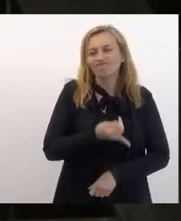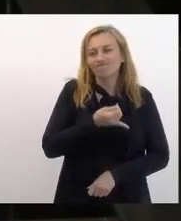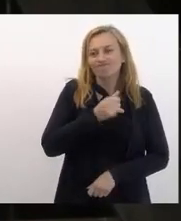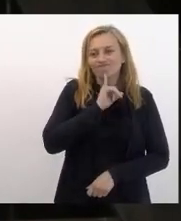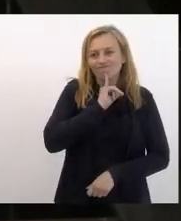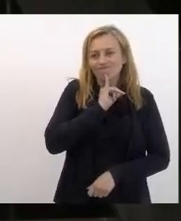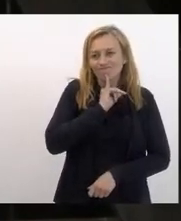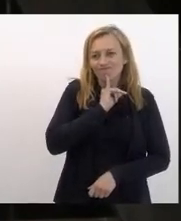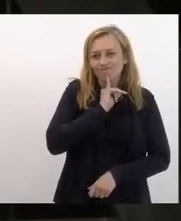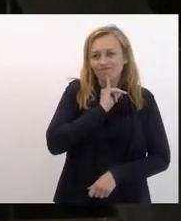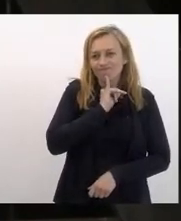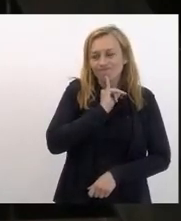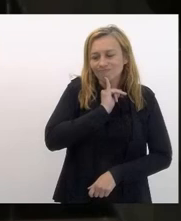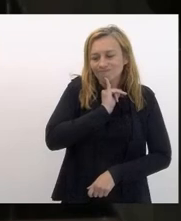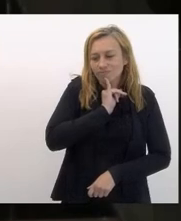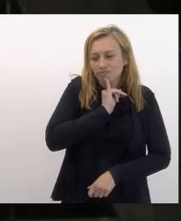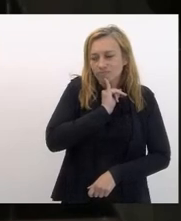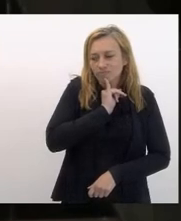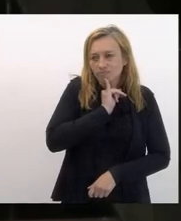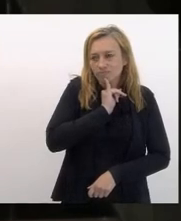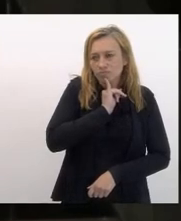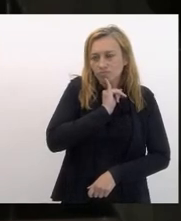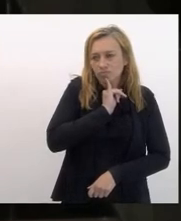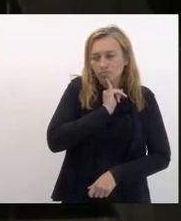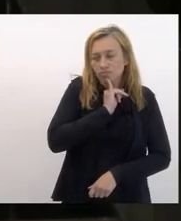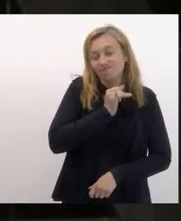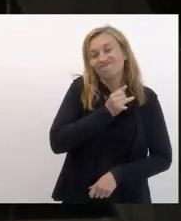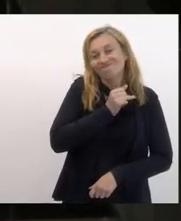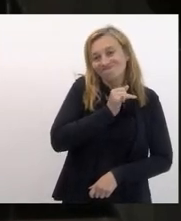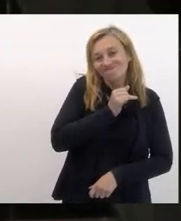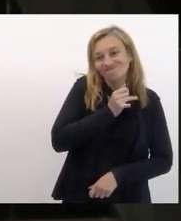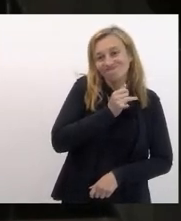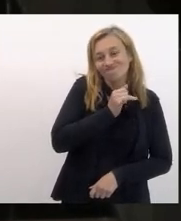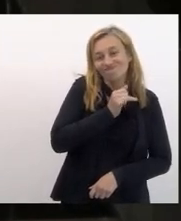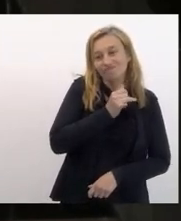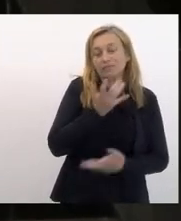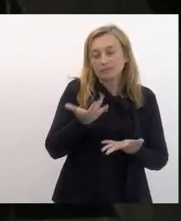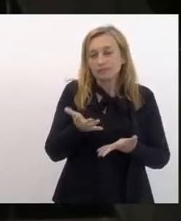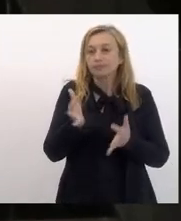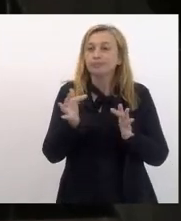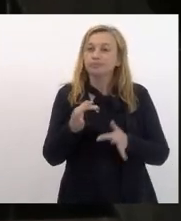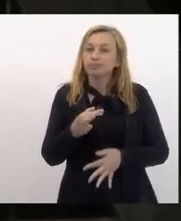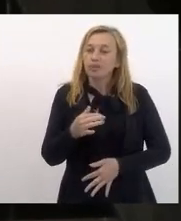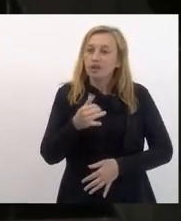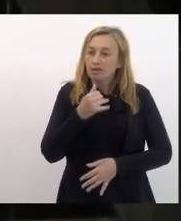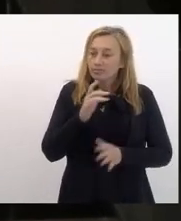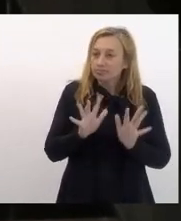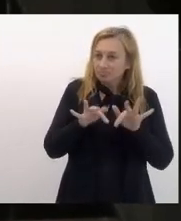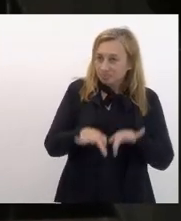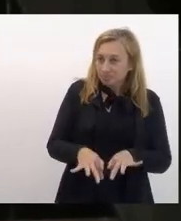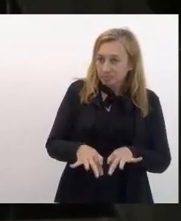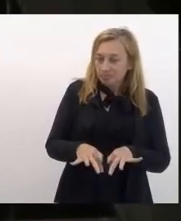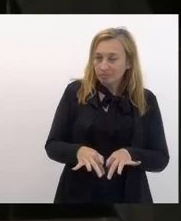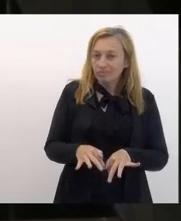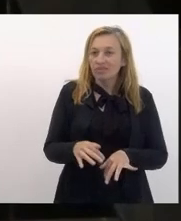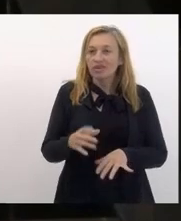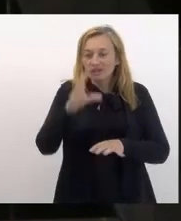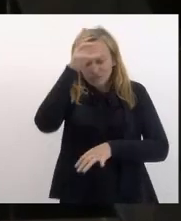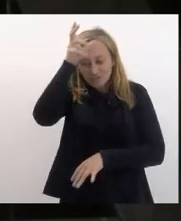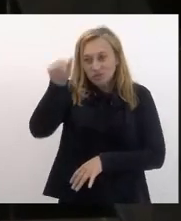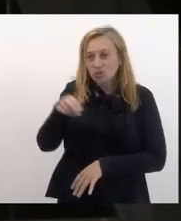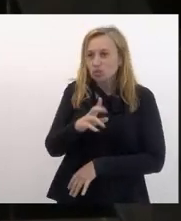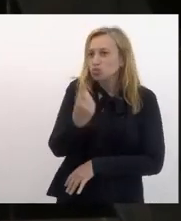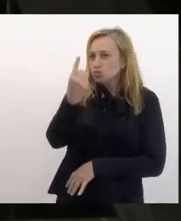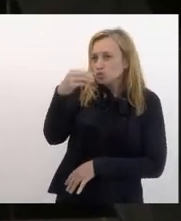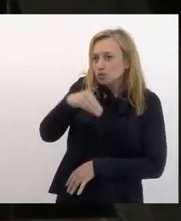Infelizmente, eu iria, ou melhor, felizmente, eu iria concluir, tia Ju, só me dá um minuto, eu ia